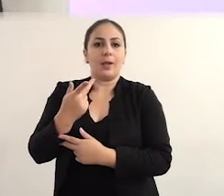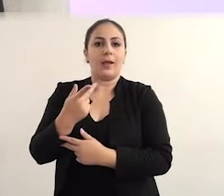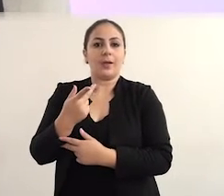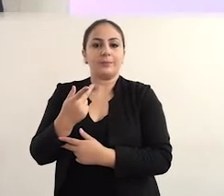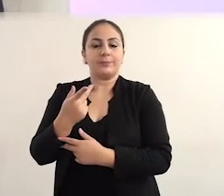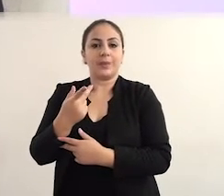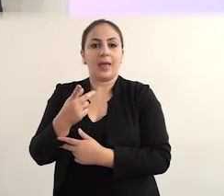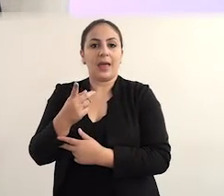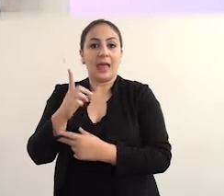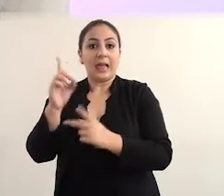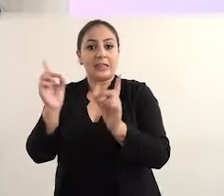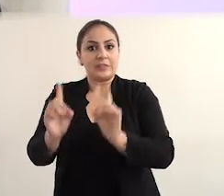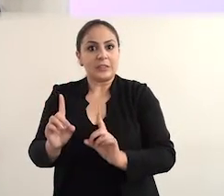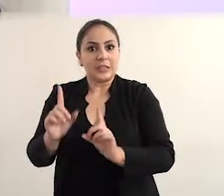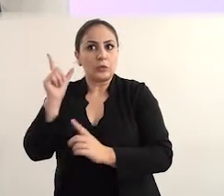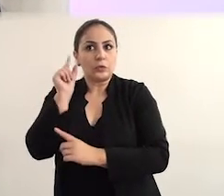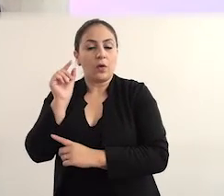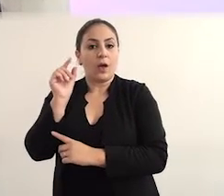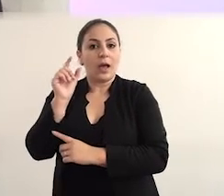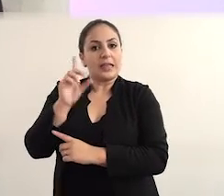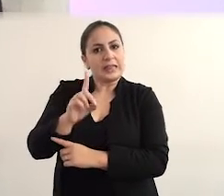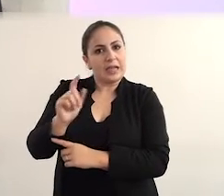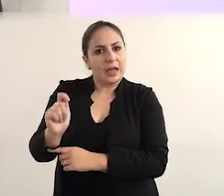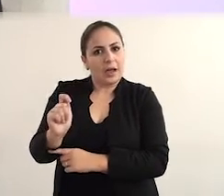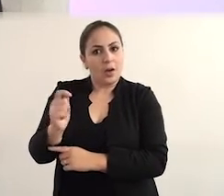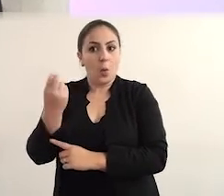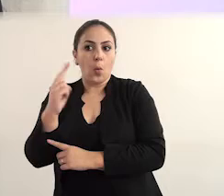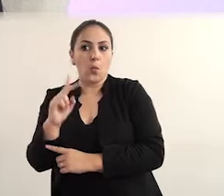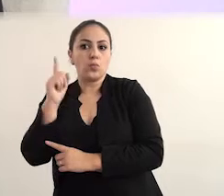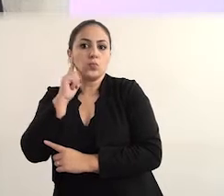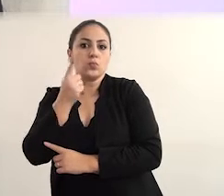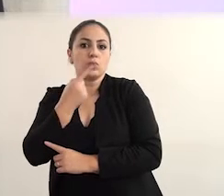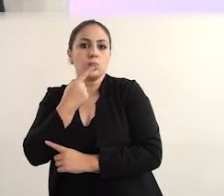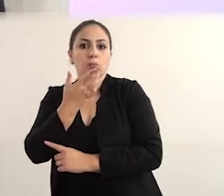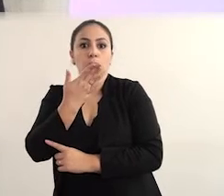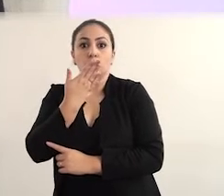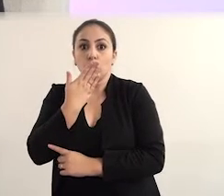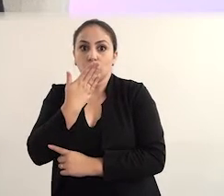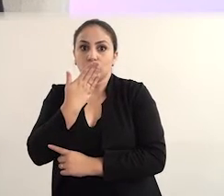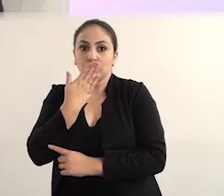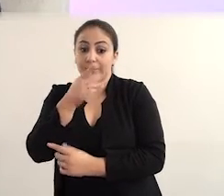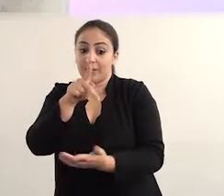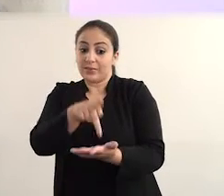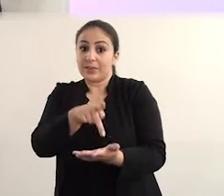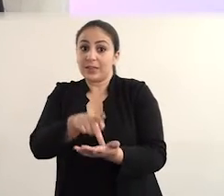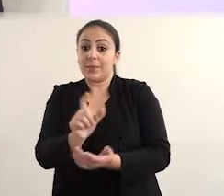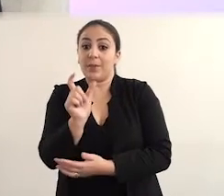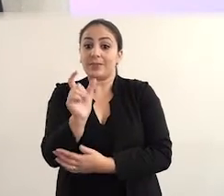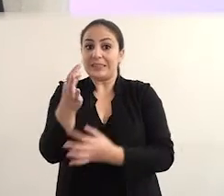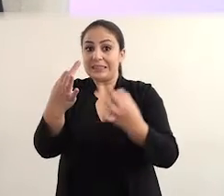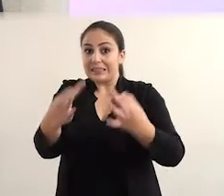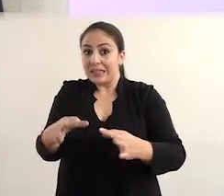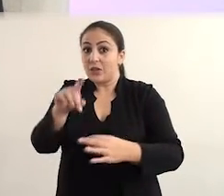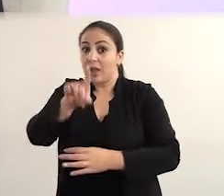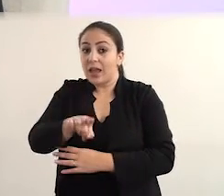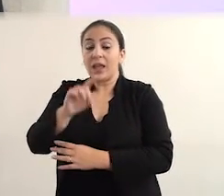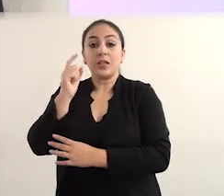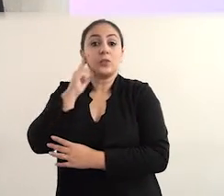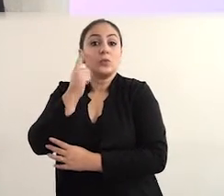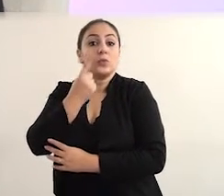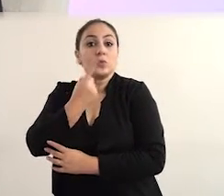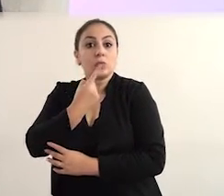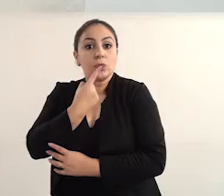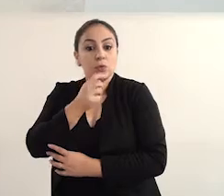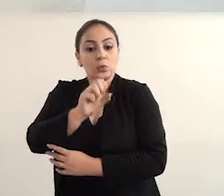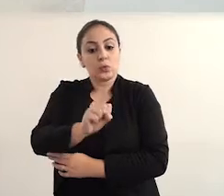deficiente auditivo ou surdo-mudo, Na verdade, é surdo. A nomenclatura correta de se dizer é